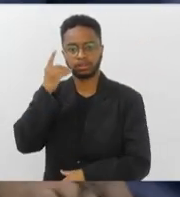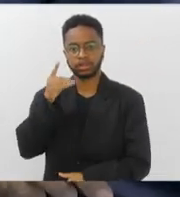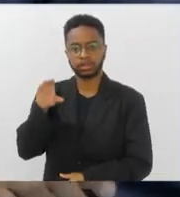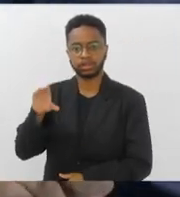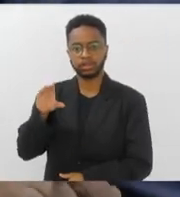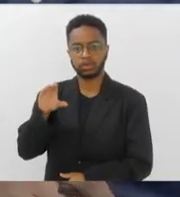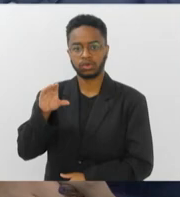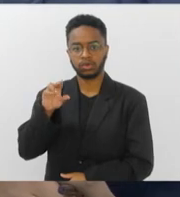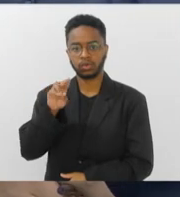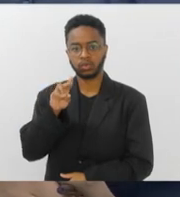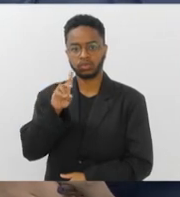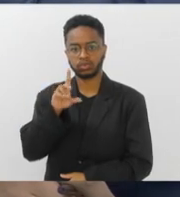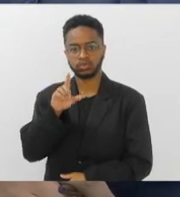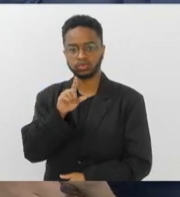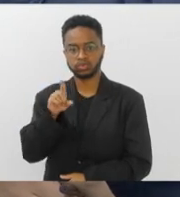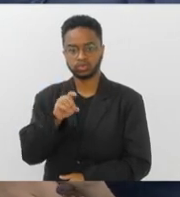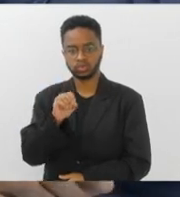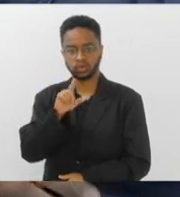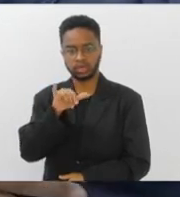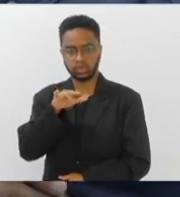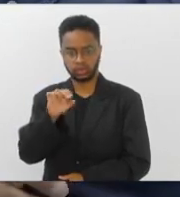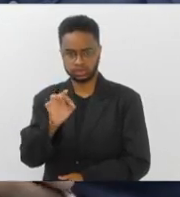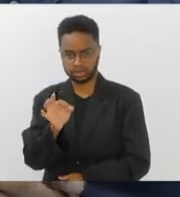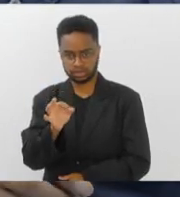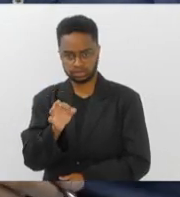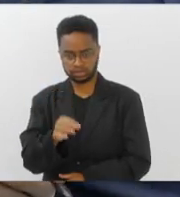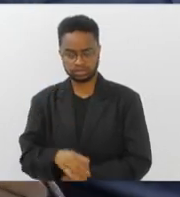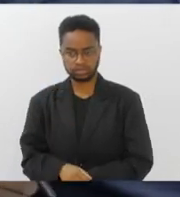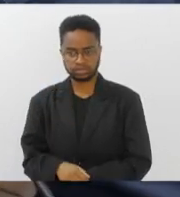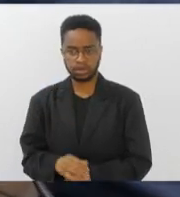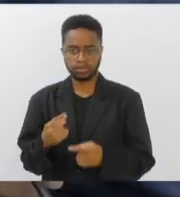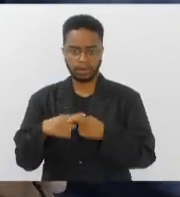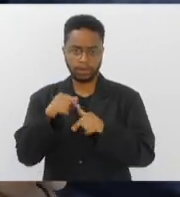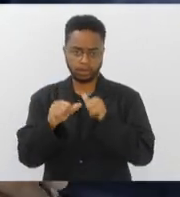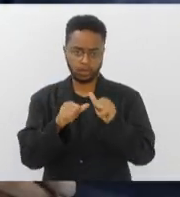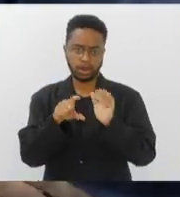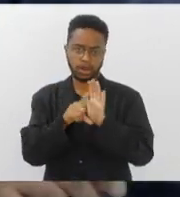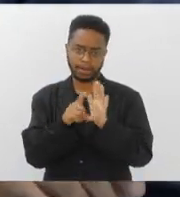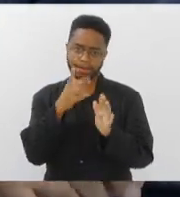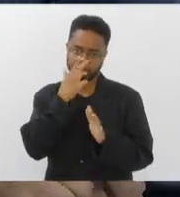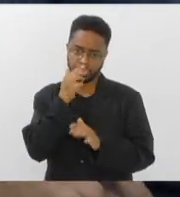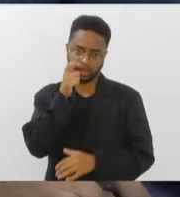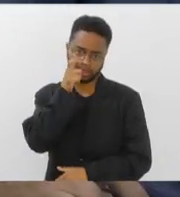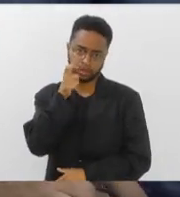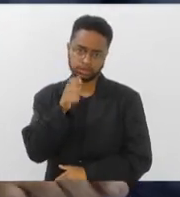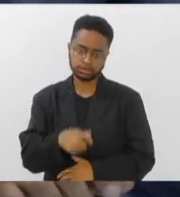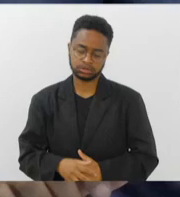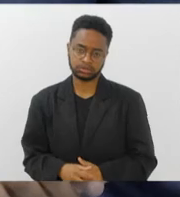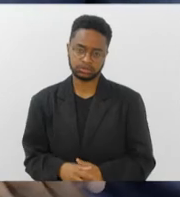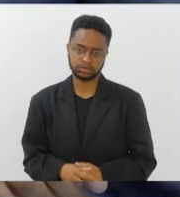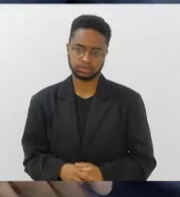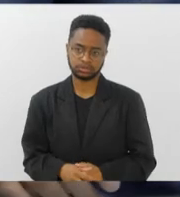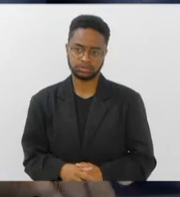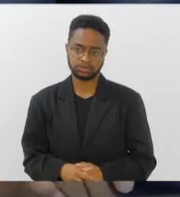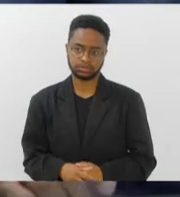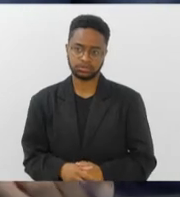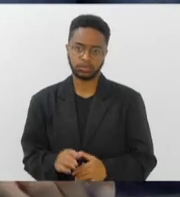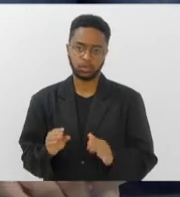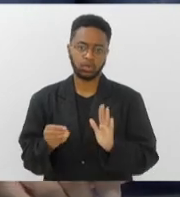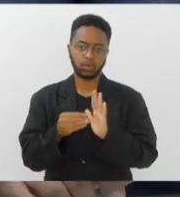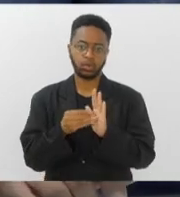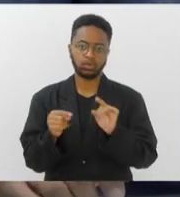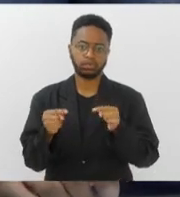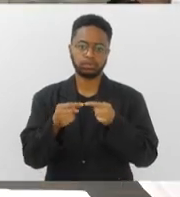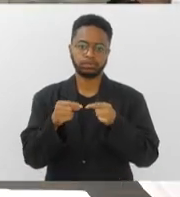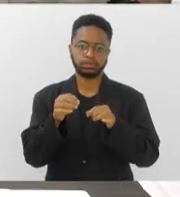Cozolino. É. Não tem? Tem. Já altera uma lei, parece até mais interessante. Constitucionalidade com emenda. Desculpa.